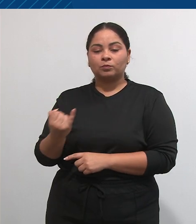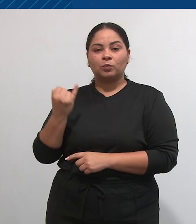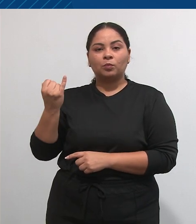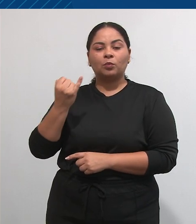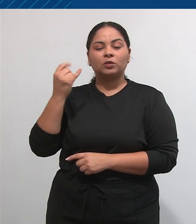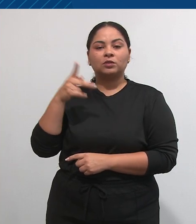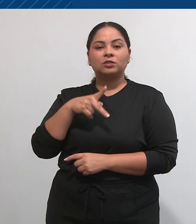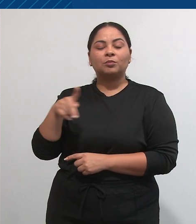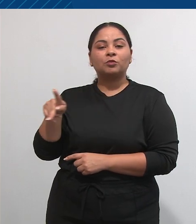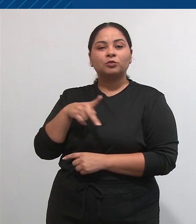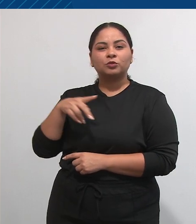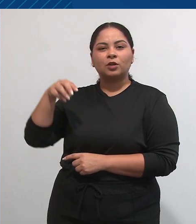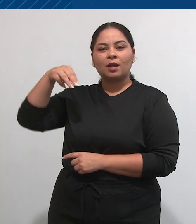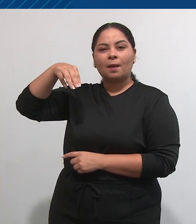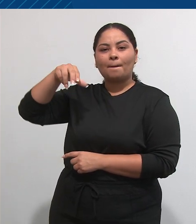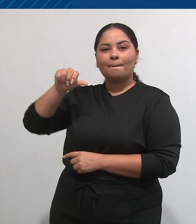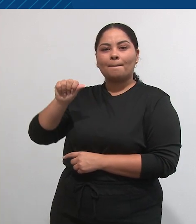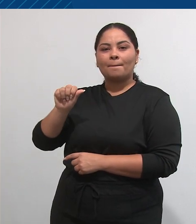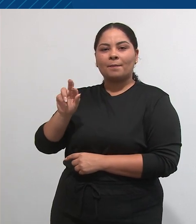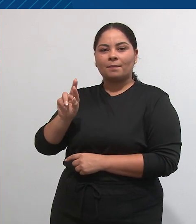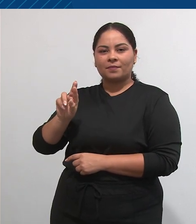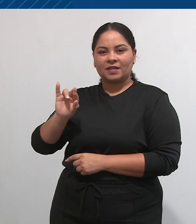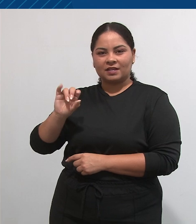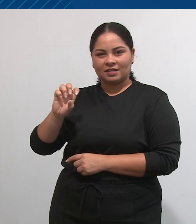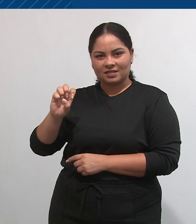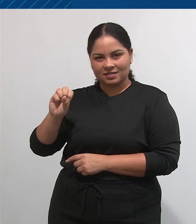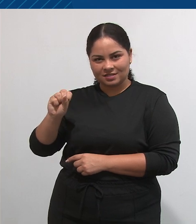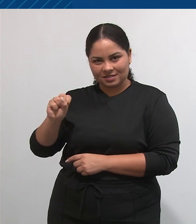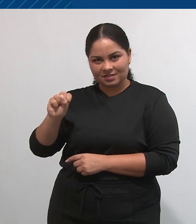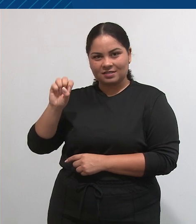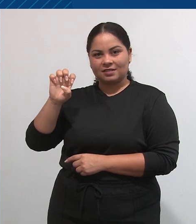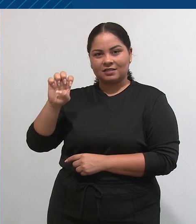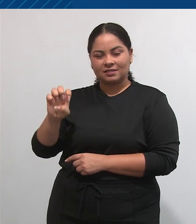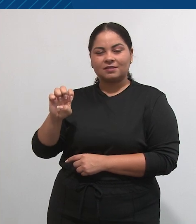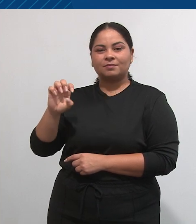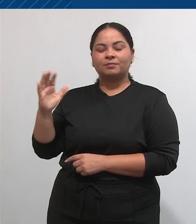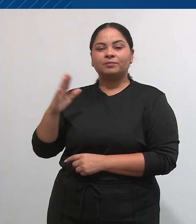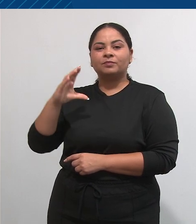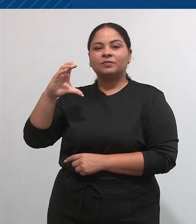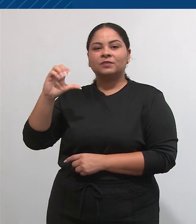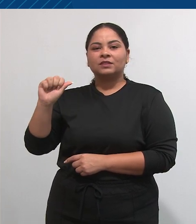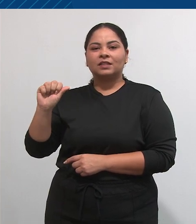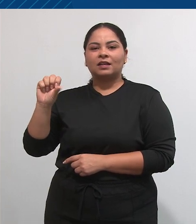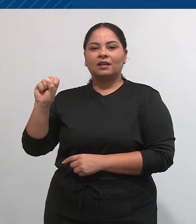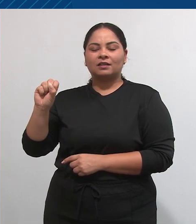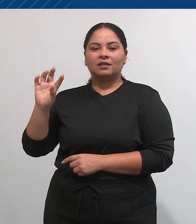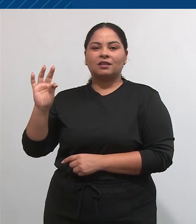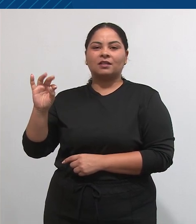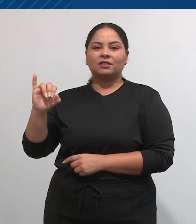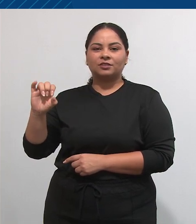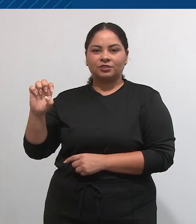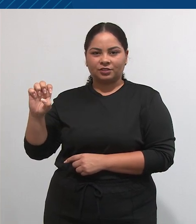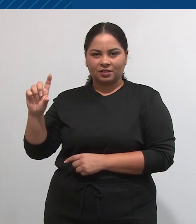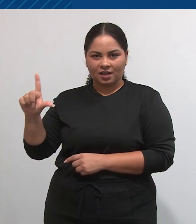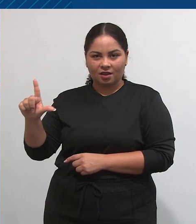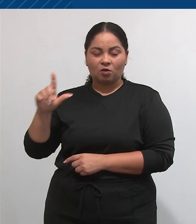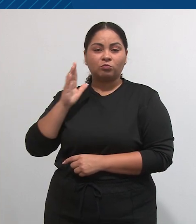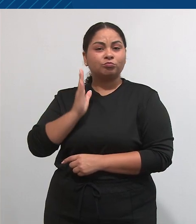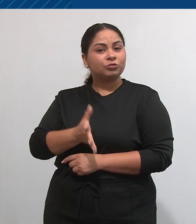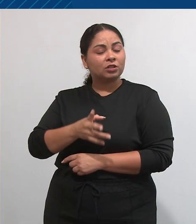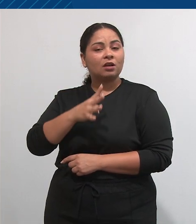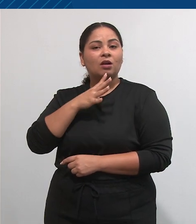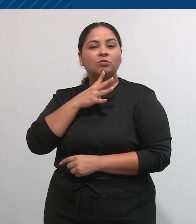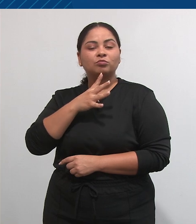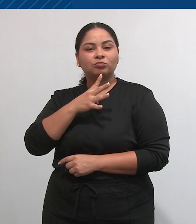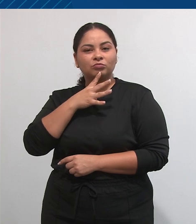a professora Marise Castiel. A professora Marise Castiel, ela é conhecida na nossa história, na